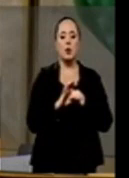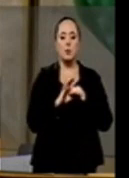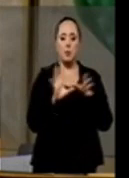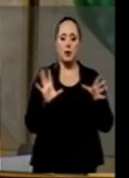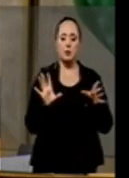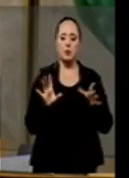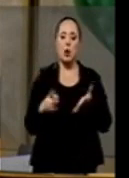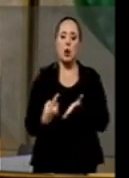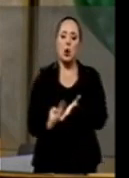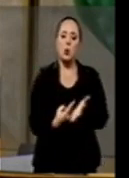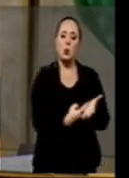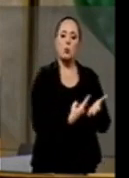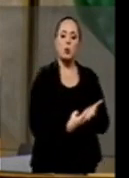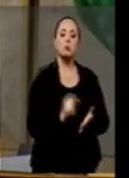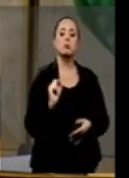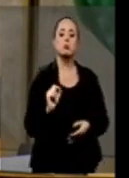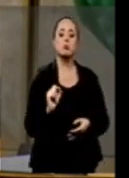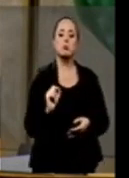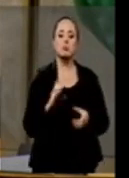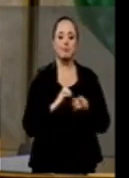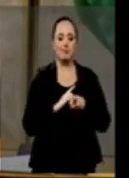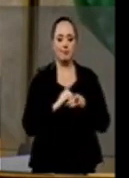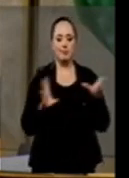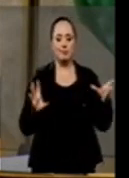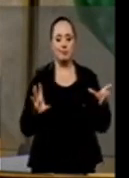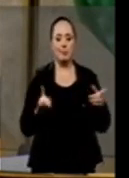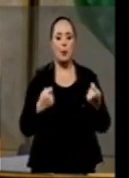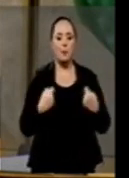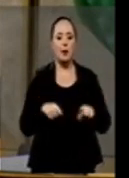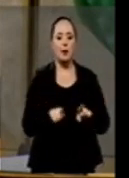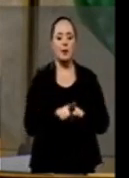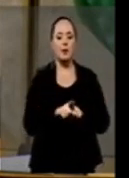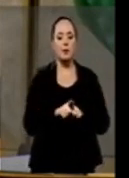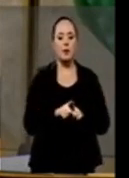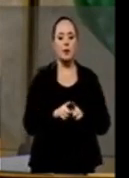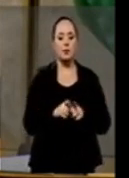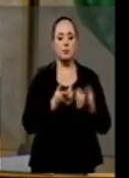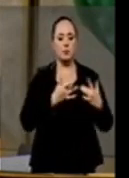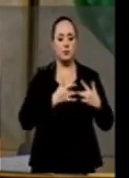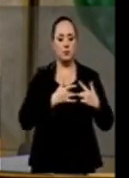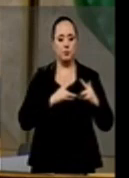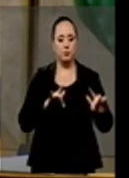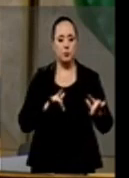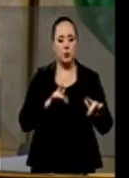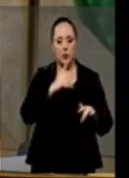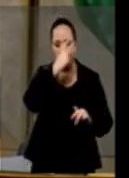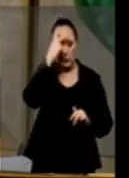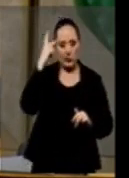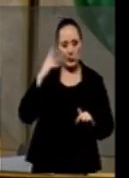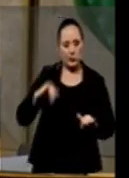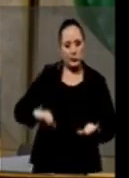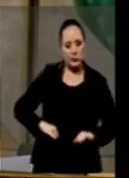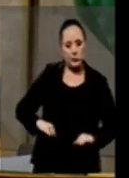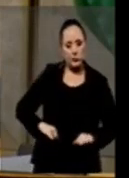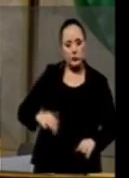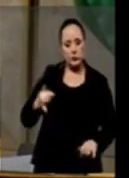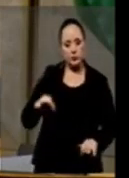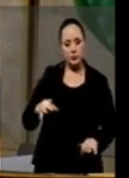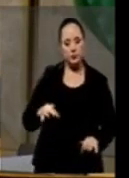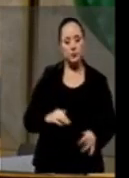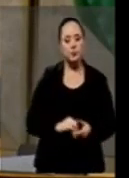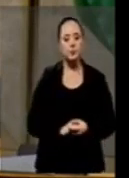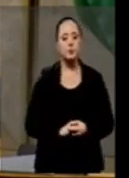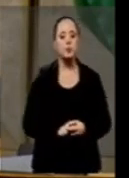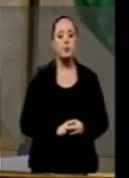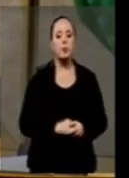compromisso com a democracia exige compaixão com a dor dos injustiçados os ministros e